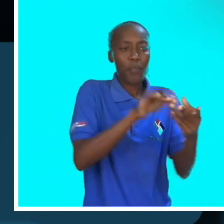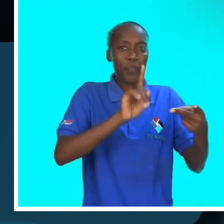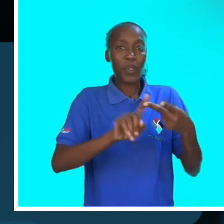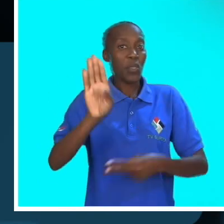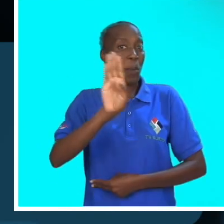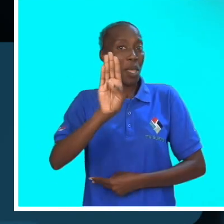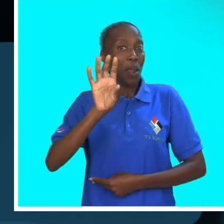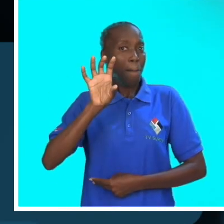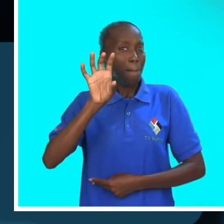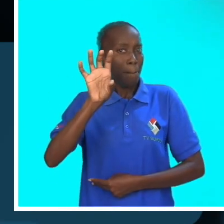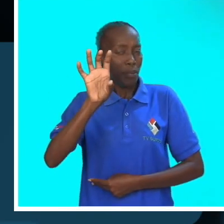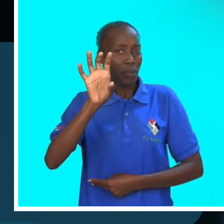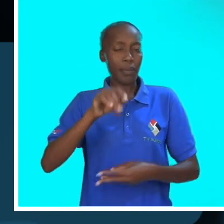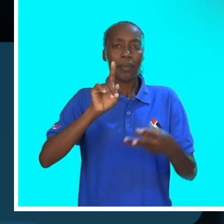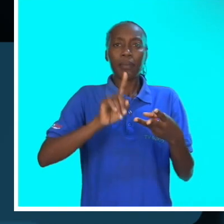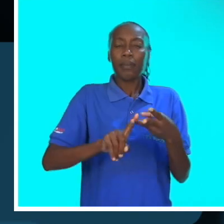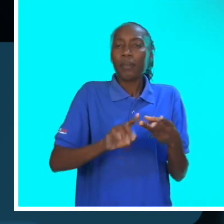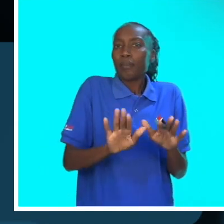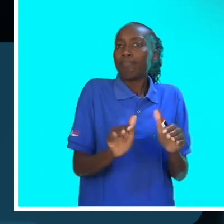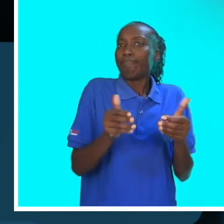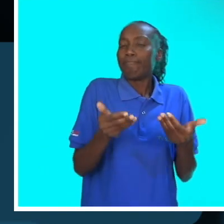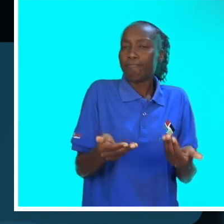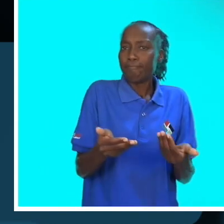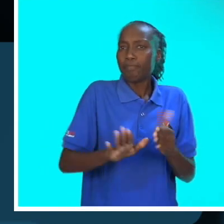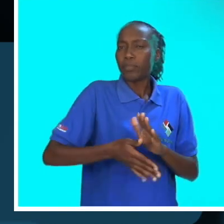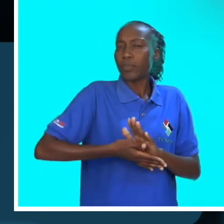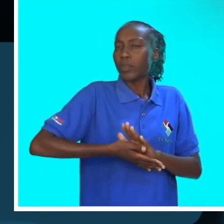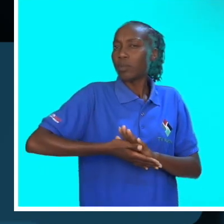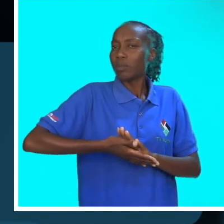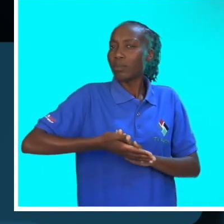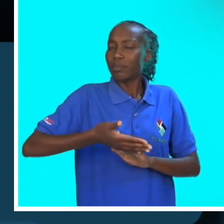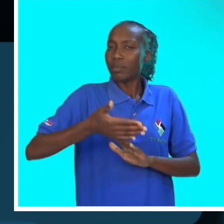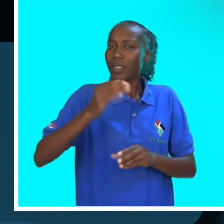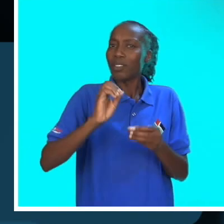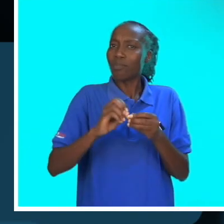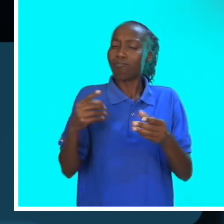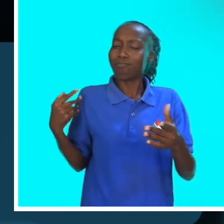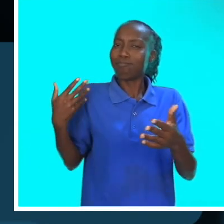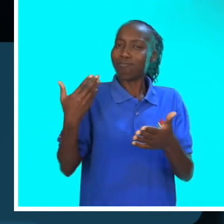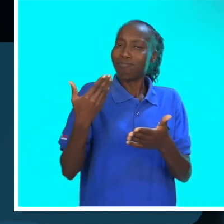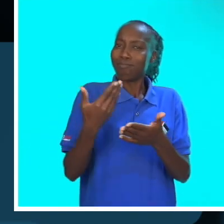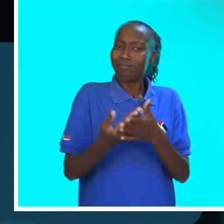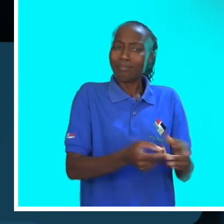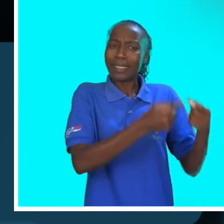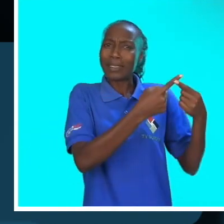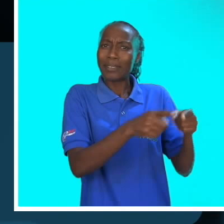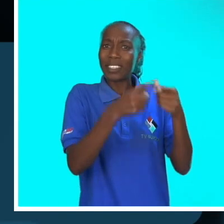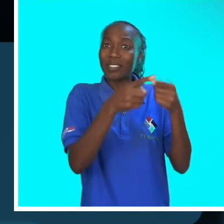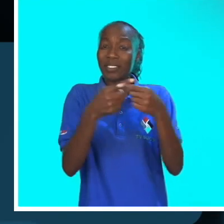1983, que é o ano que comecei a ter mais atuações já radicado na Beira.